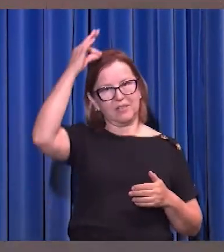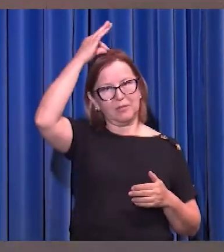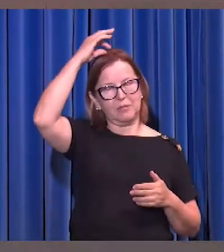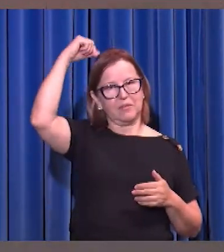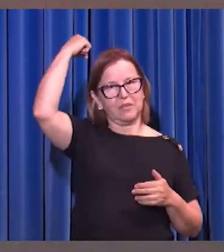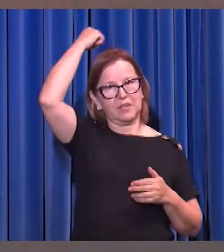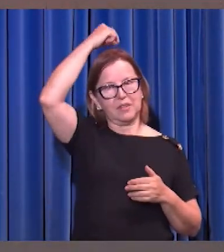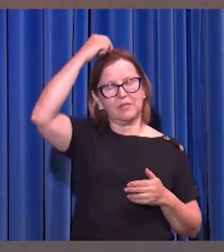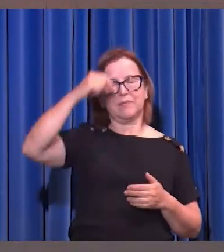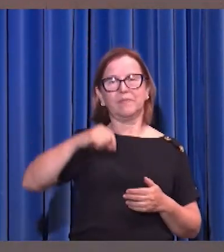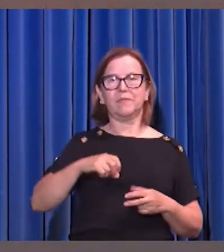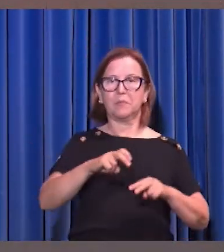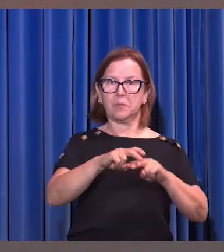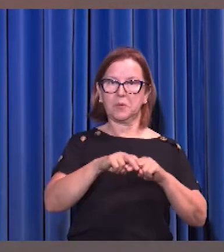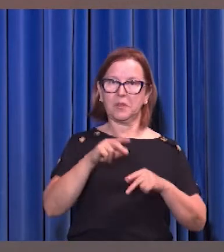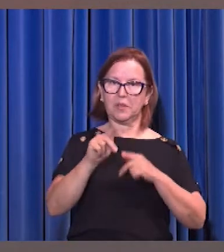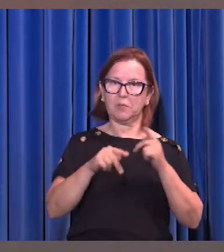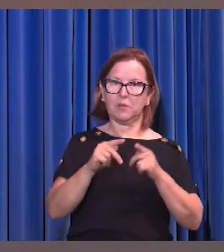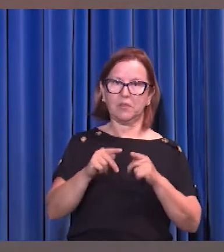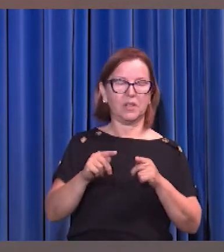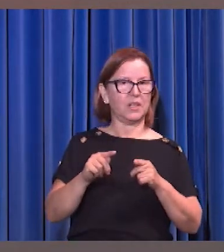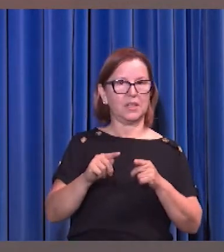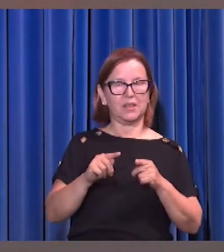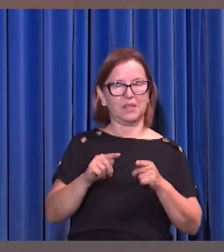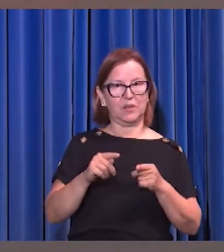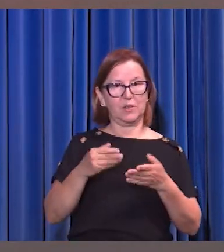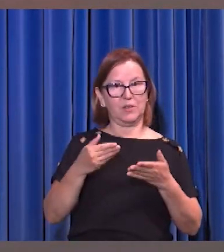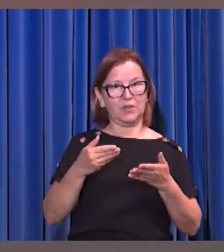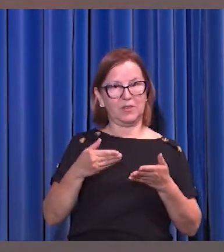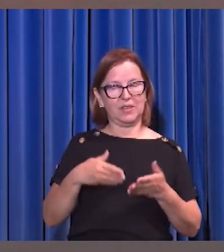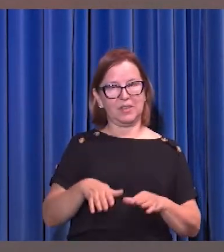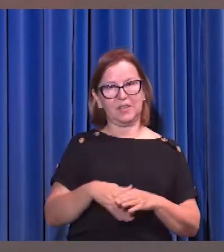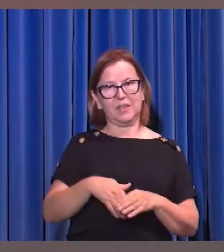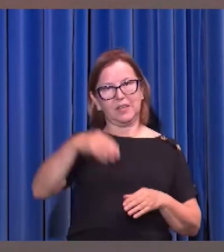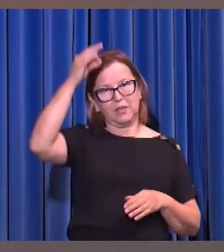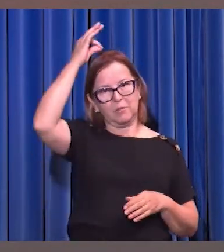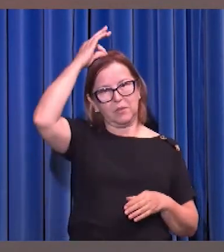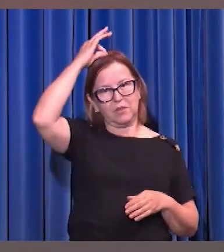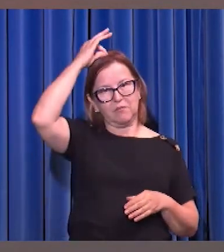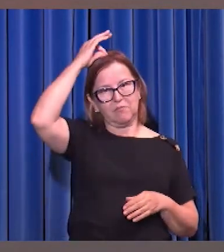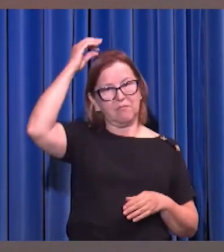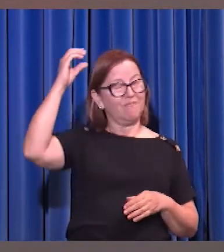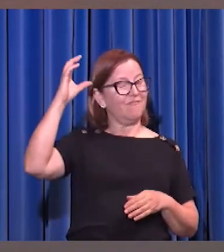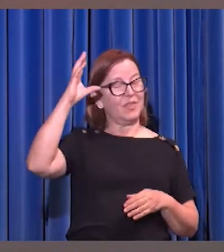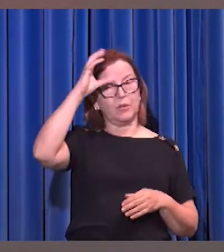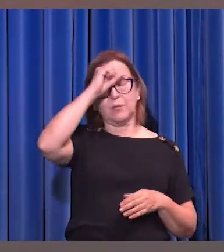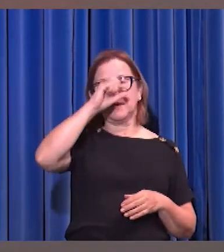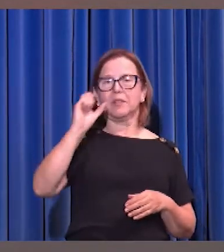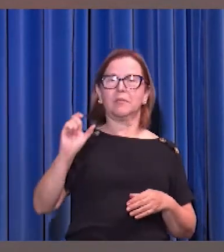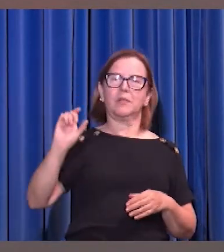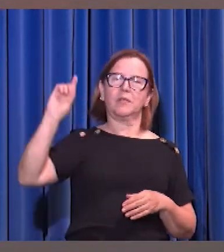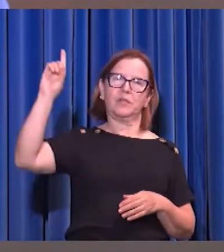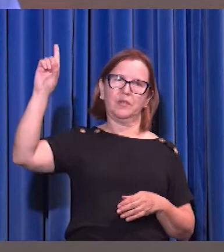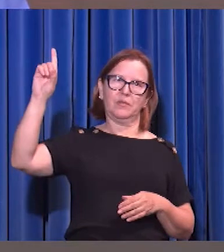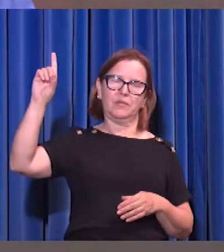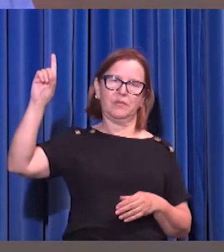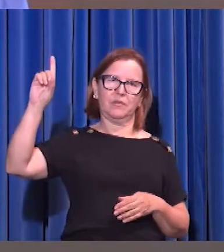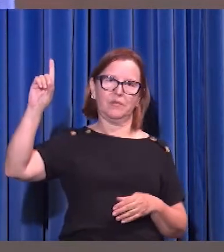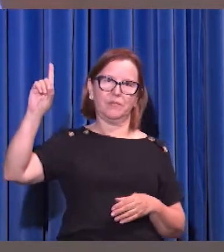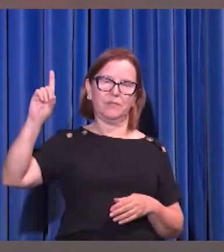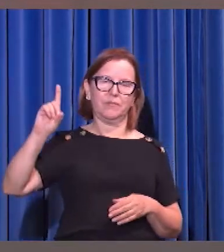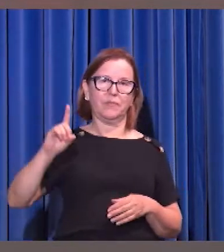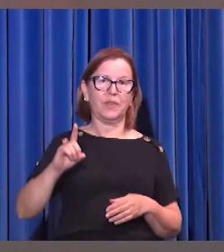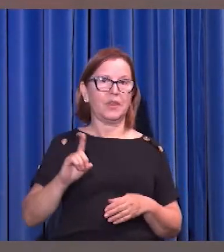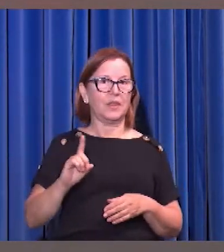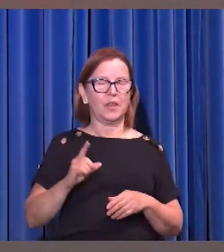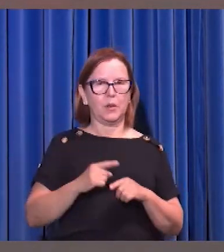É por isso que as pessoas não regeneradas não podem compreender a palavra de Deus. Não porque a palavra de Deus não seja clara, não